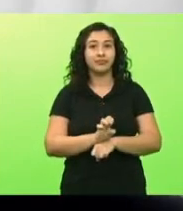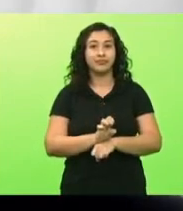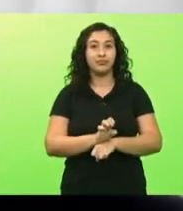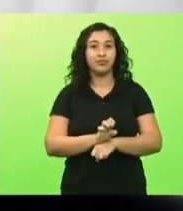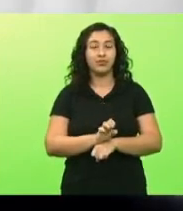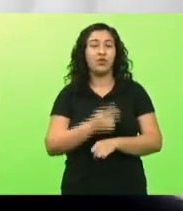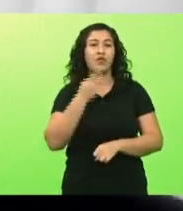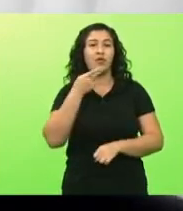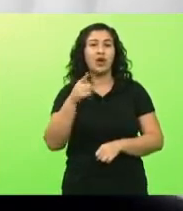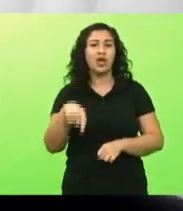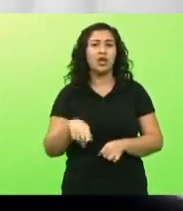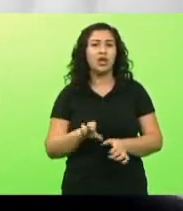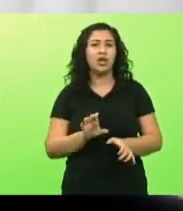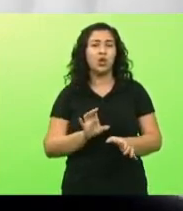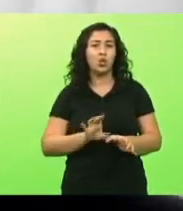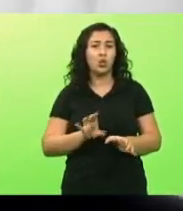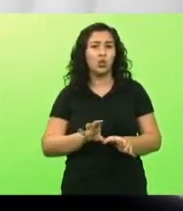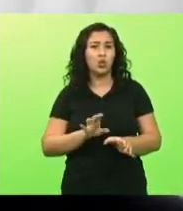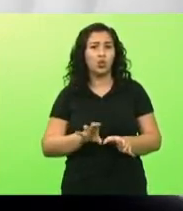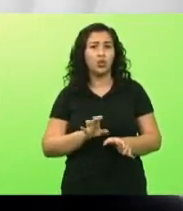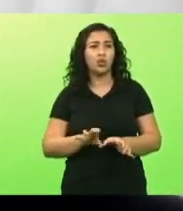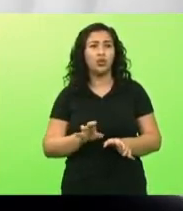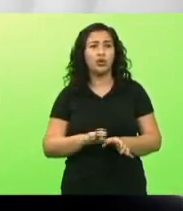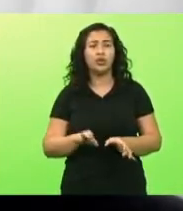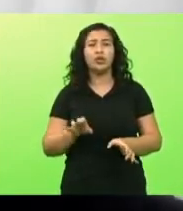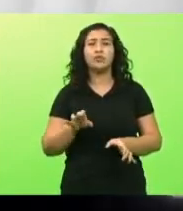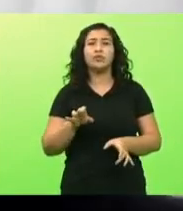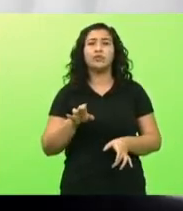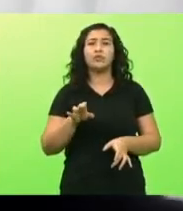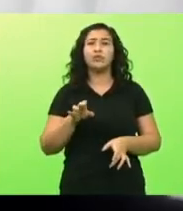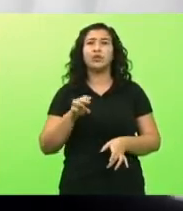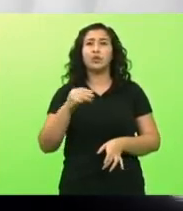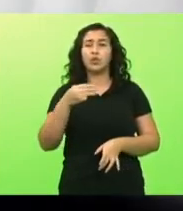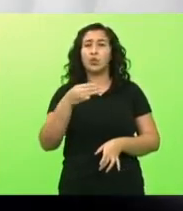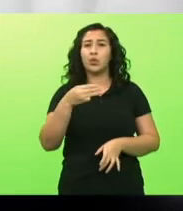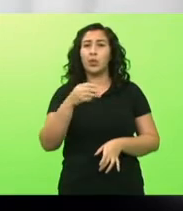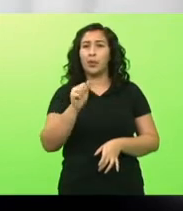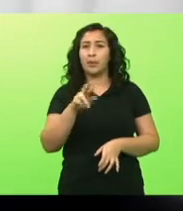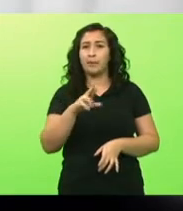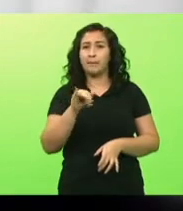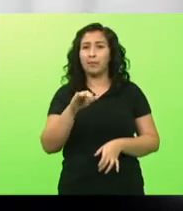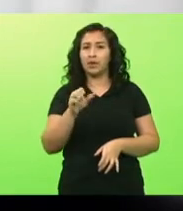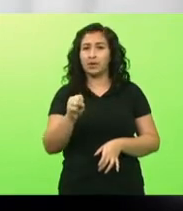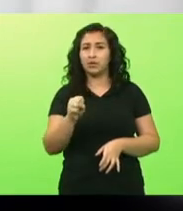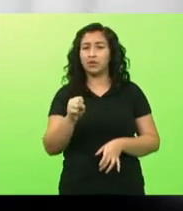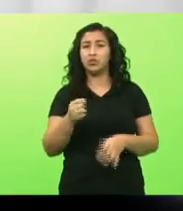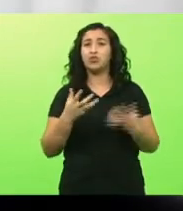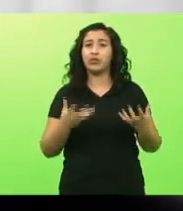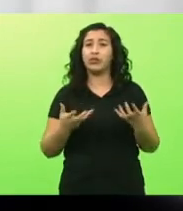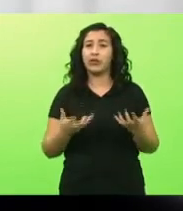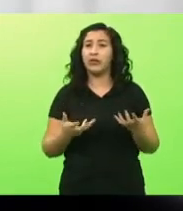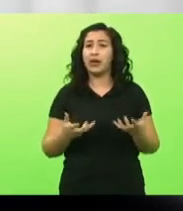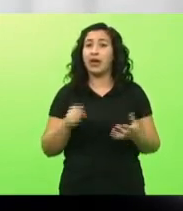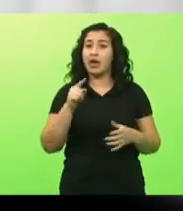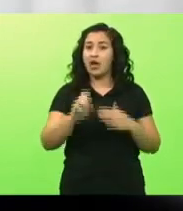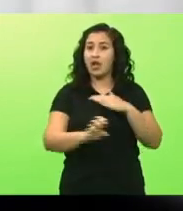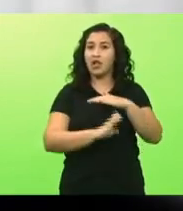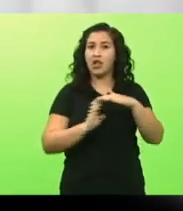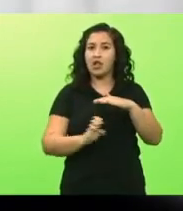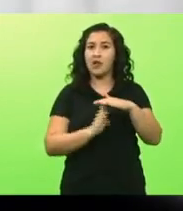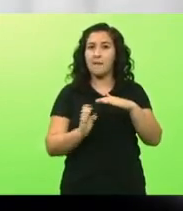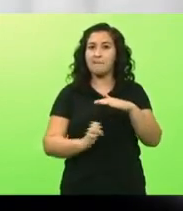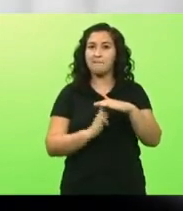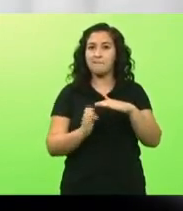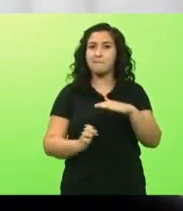Curitibanos, bem como o deputado Márcio Machado na cidade de Lages, para a gente tentar trazer esse grande empreendimento aqui para a